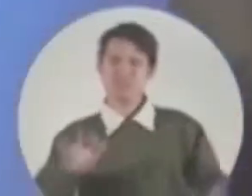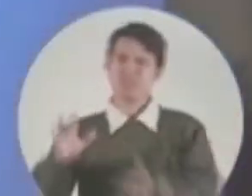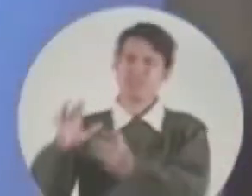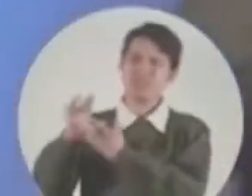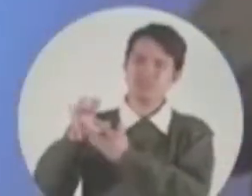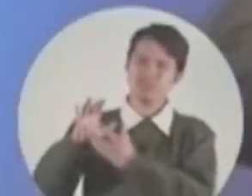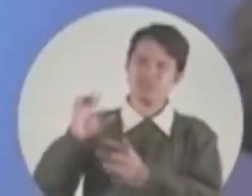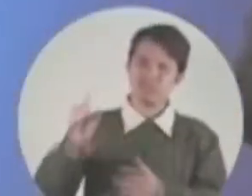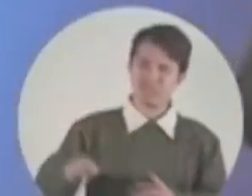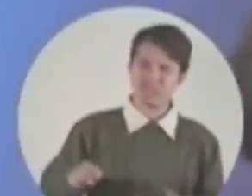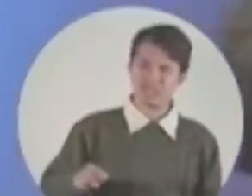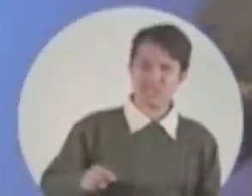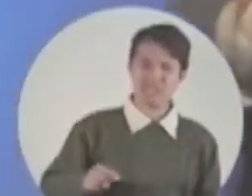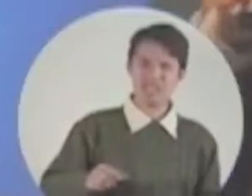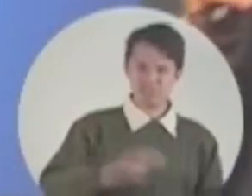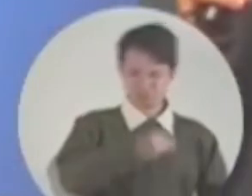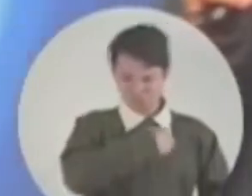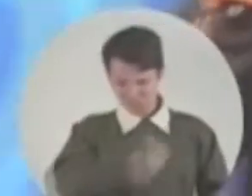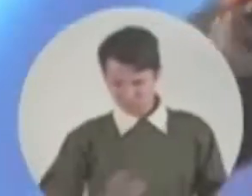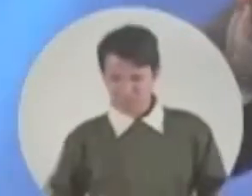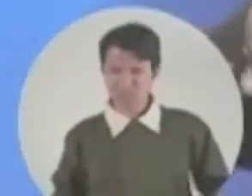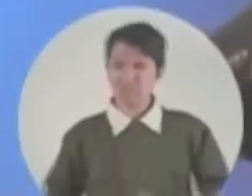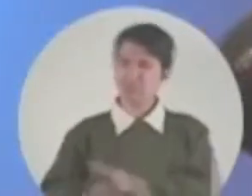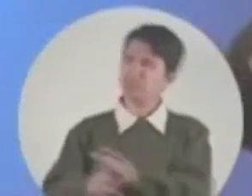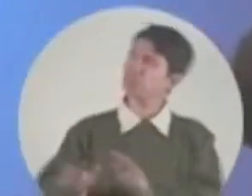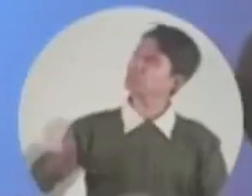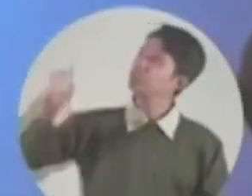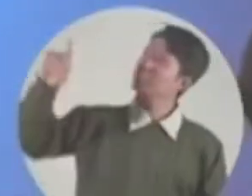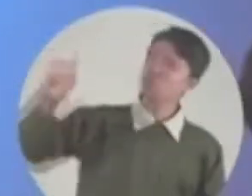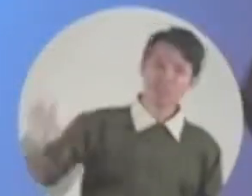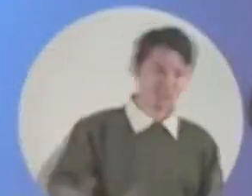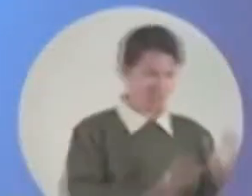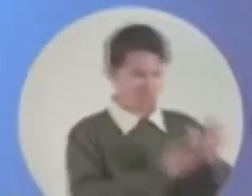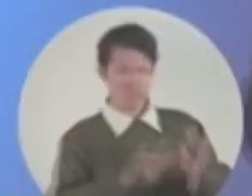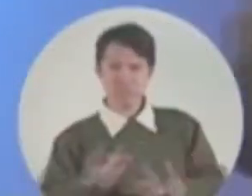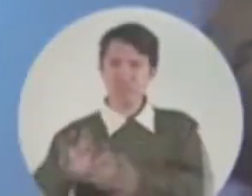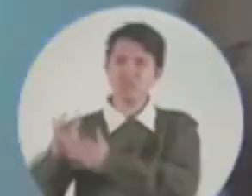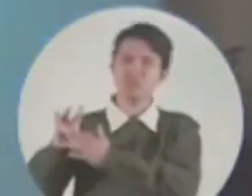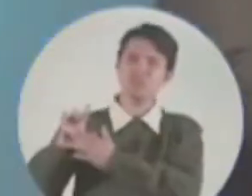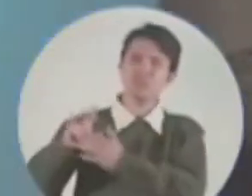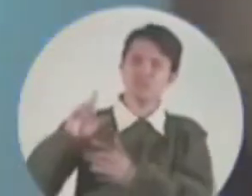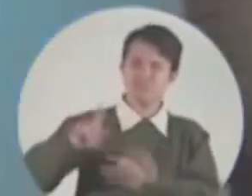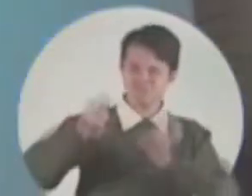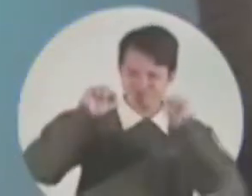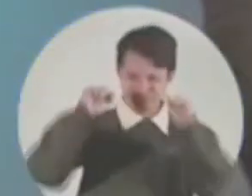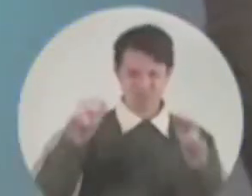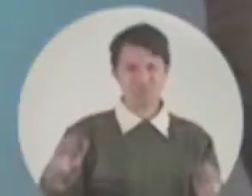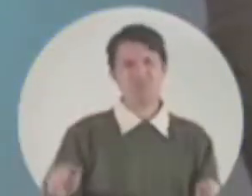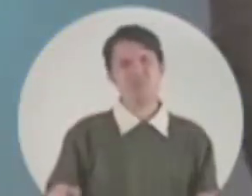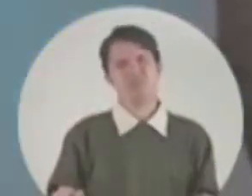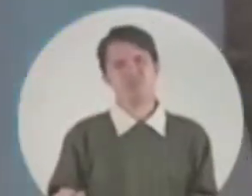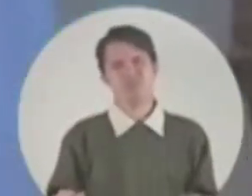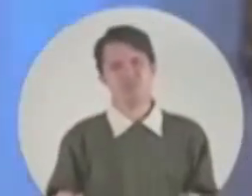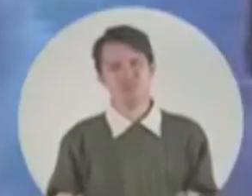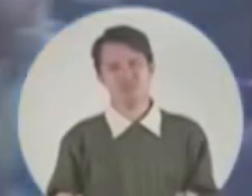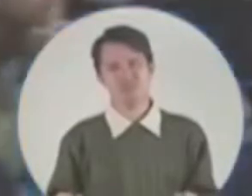salva, de que Jesus é o Messias, de que Jesus é